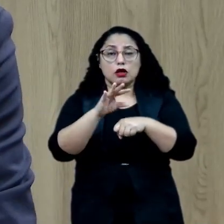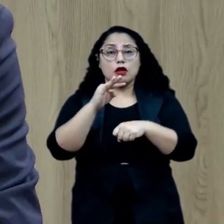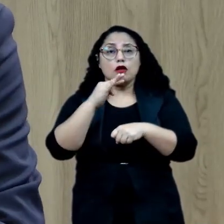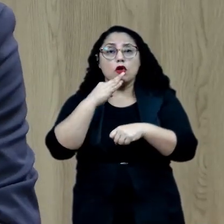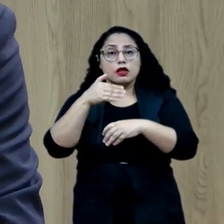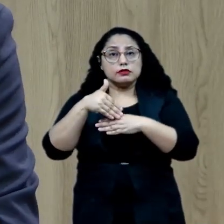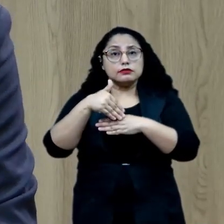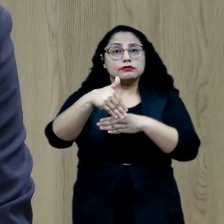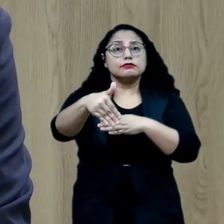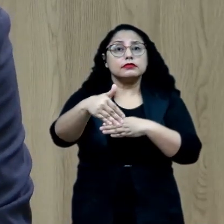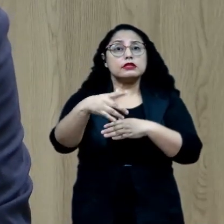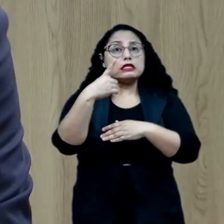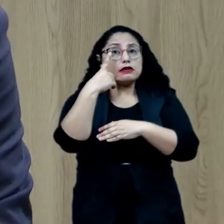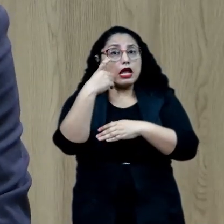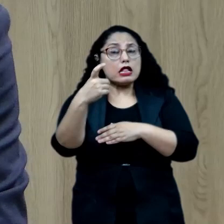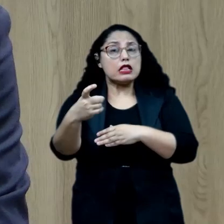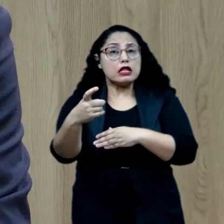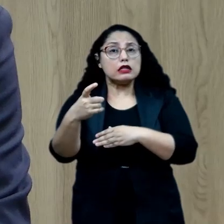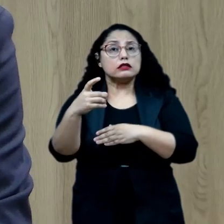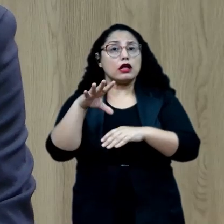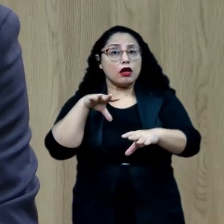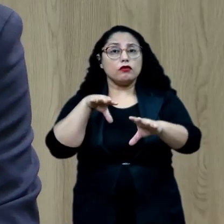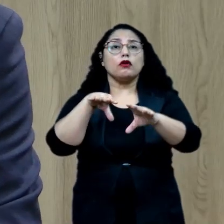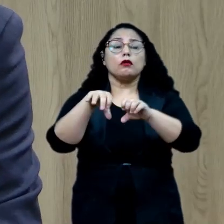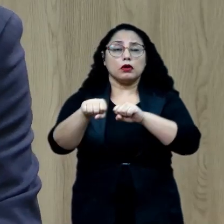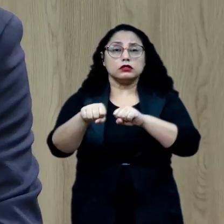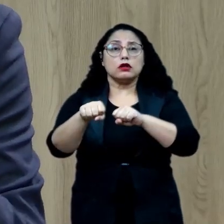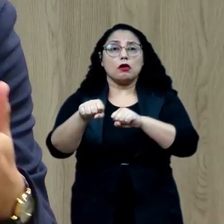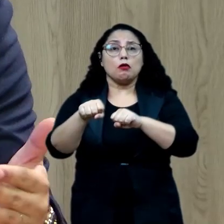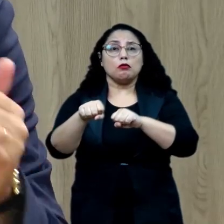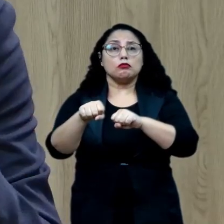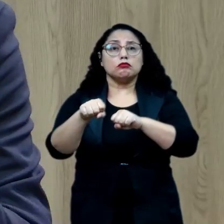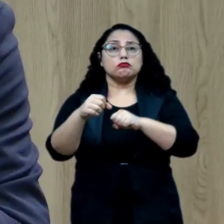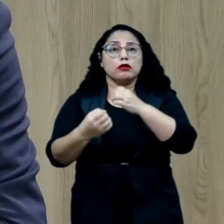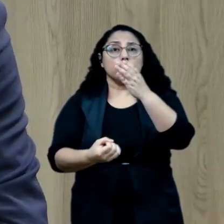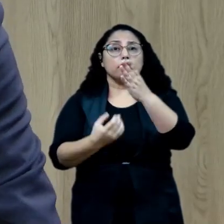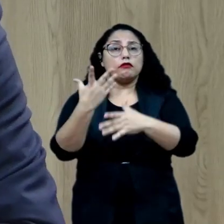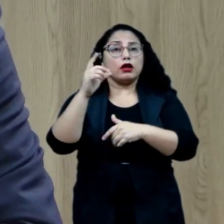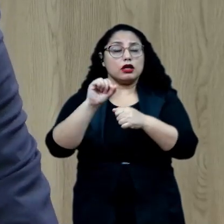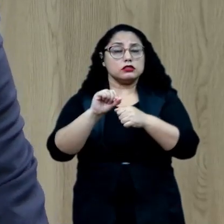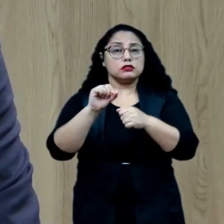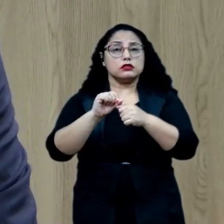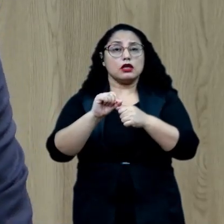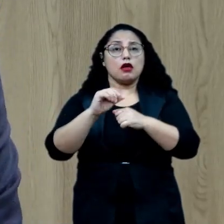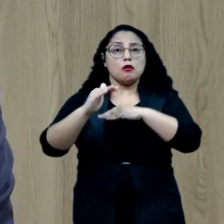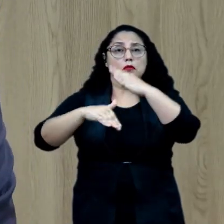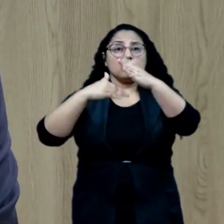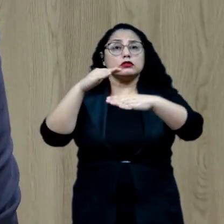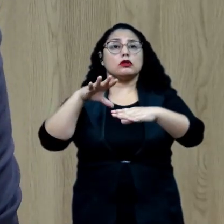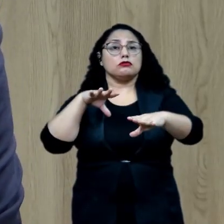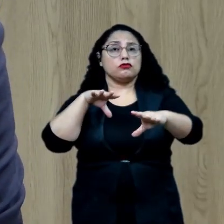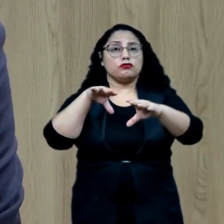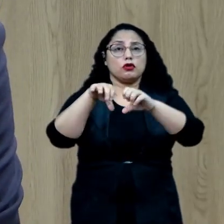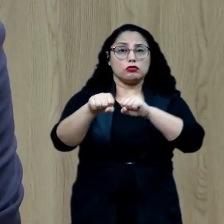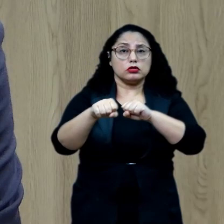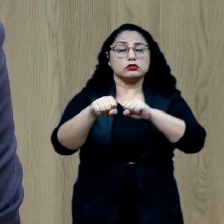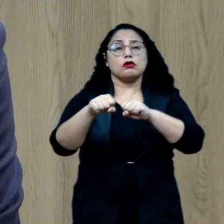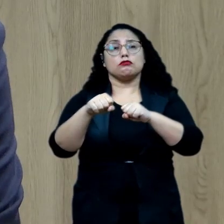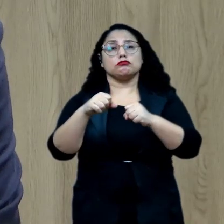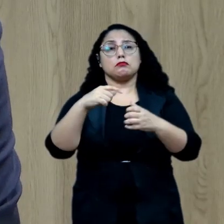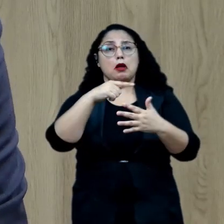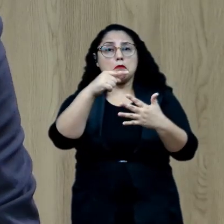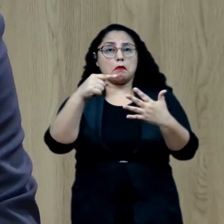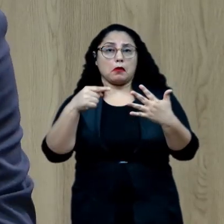conhecer e, quem sabe, se interessar nessa formação para realizar ali seu processo de graduamento, tudo mais, de